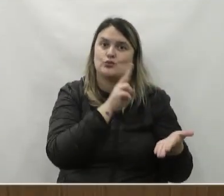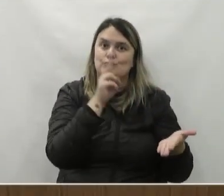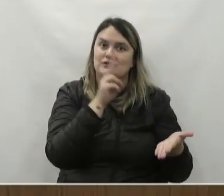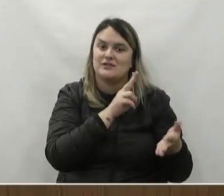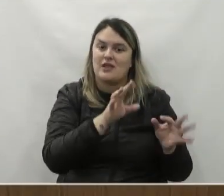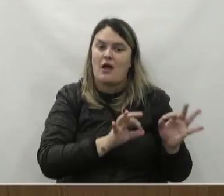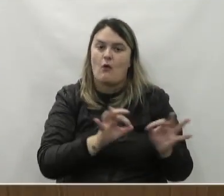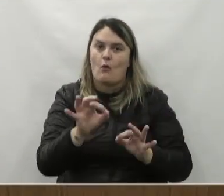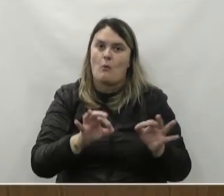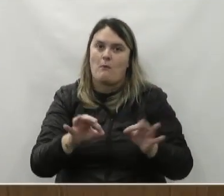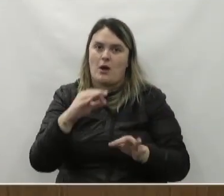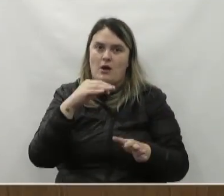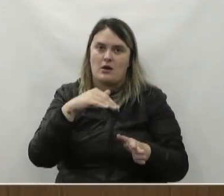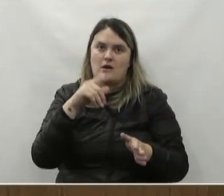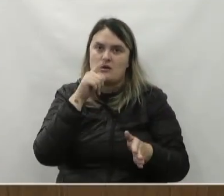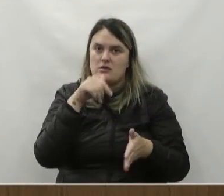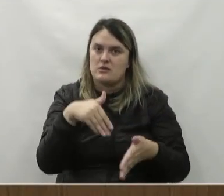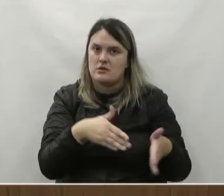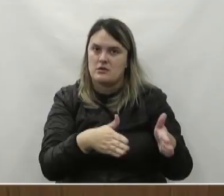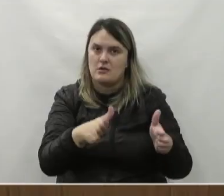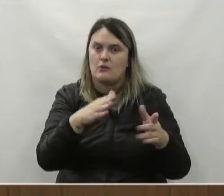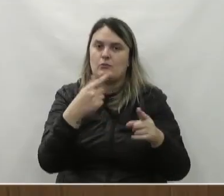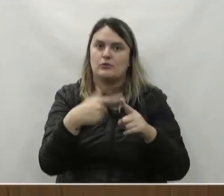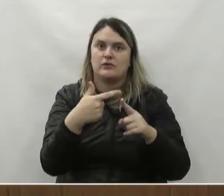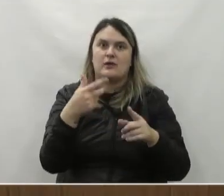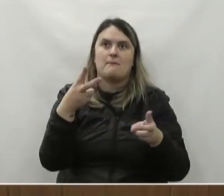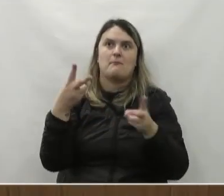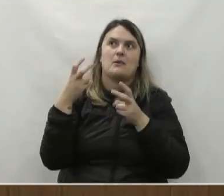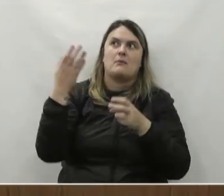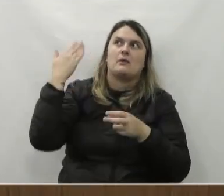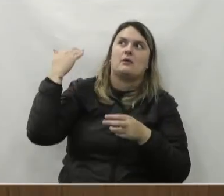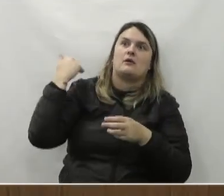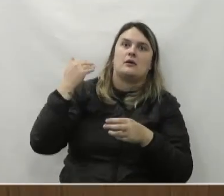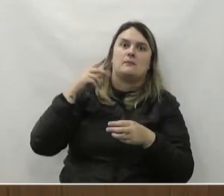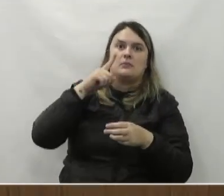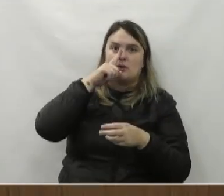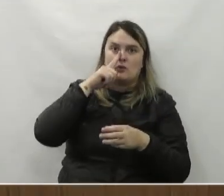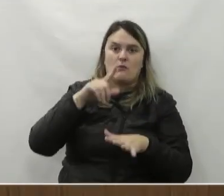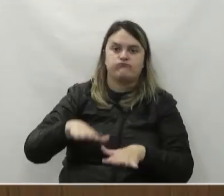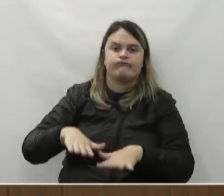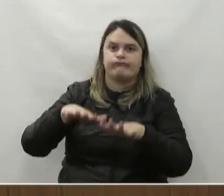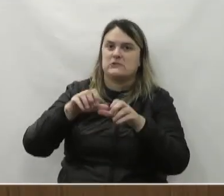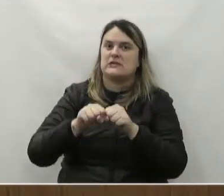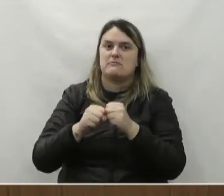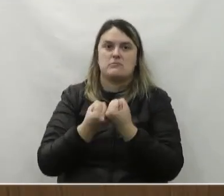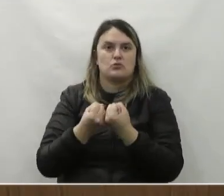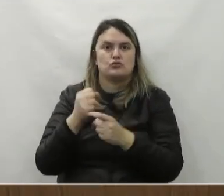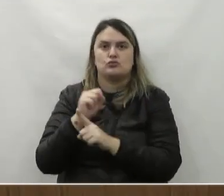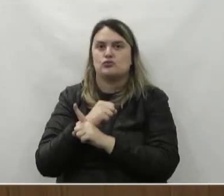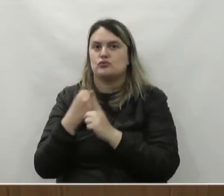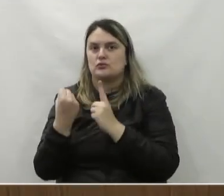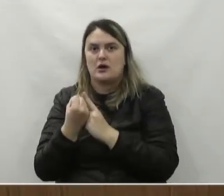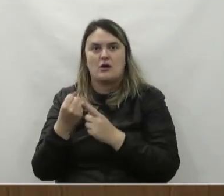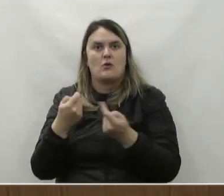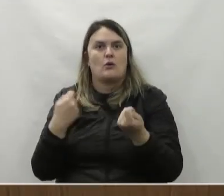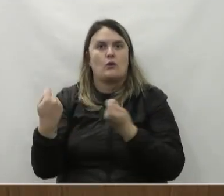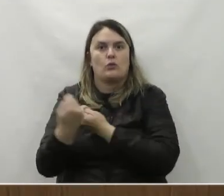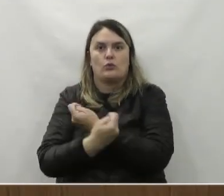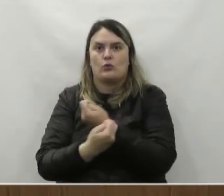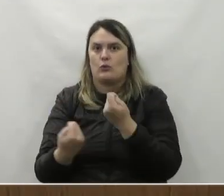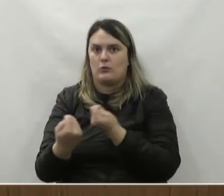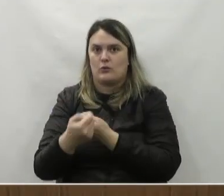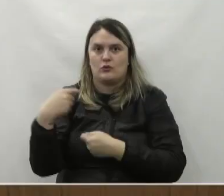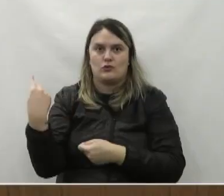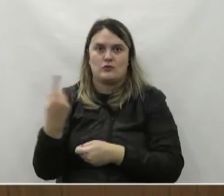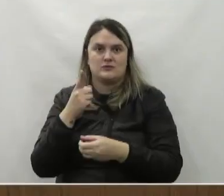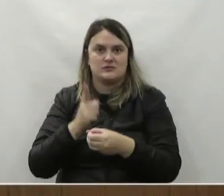obra diante da gravidade das últimas cheias, que causaram prejuízos sociais e econômicos